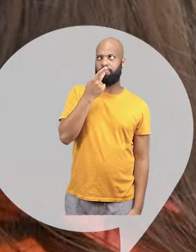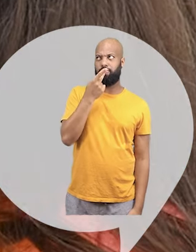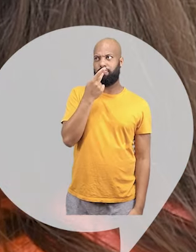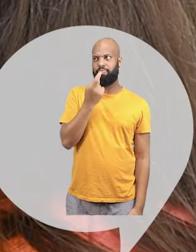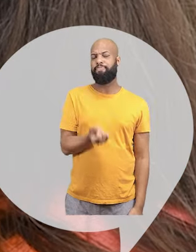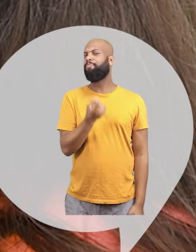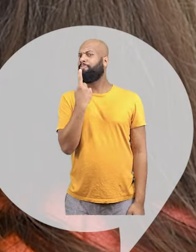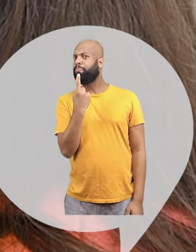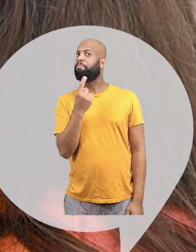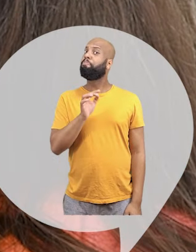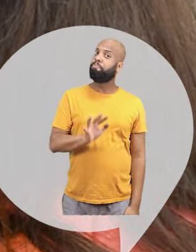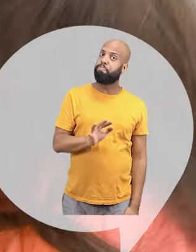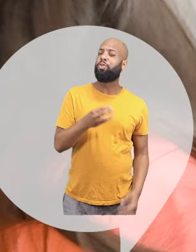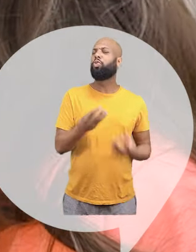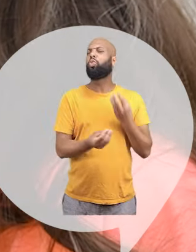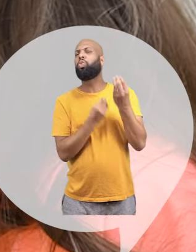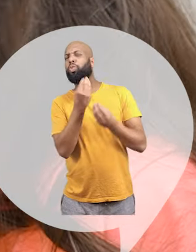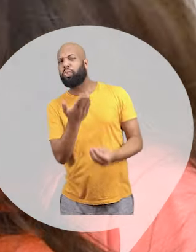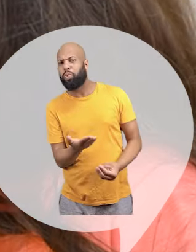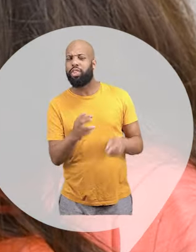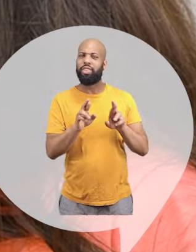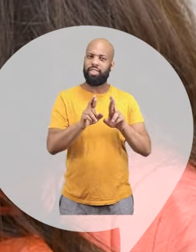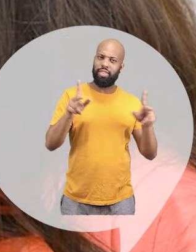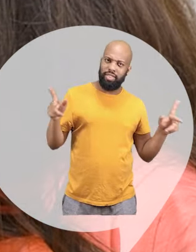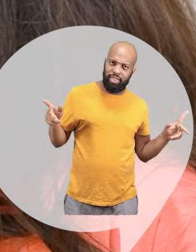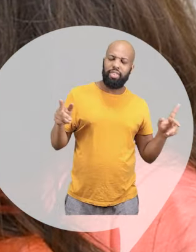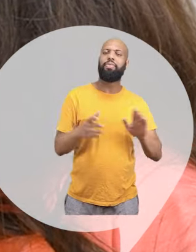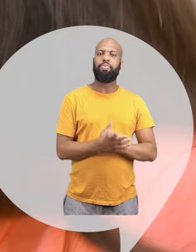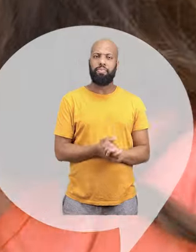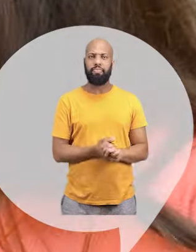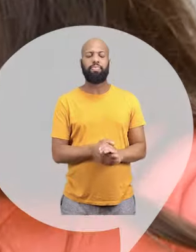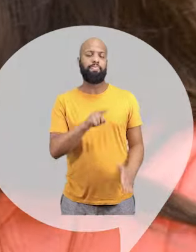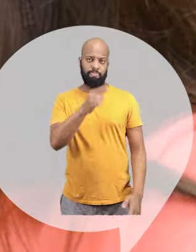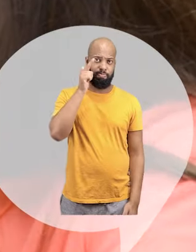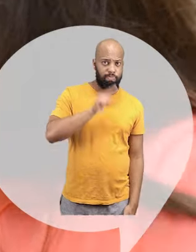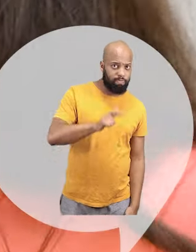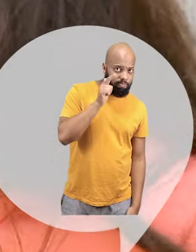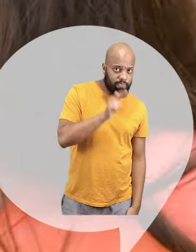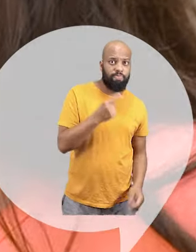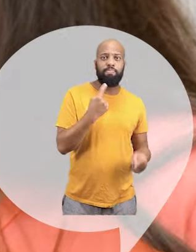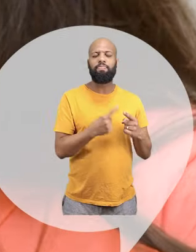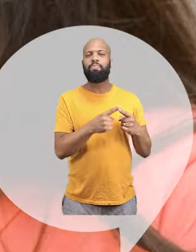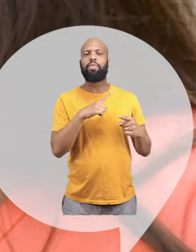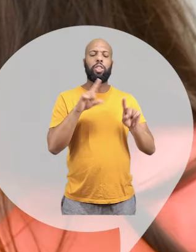isso eu falei como que é a diferença deles